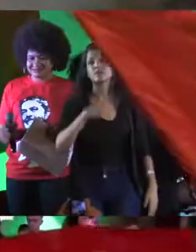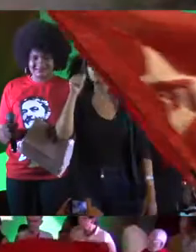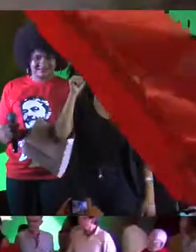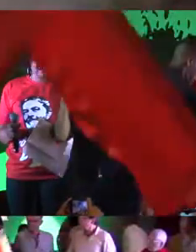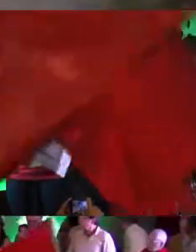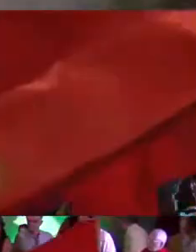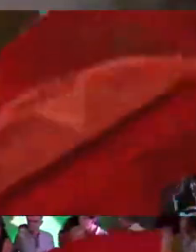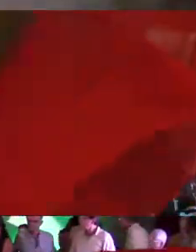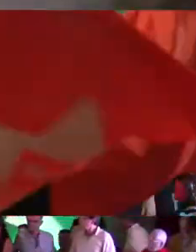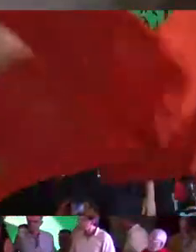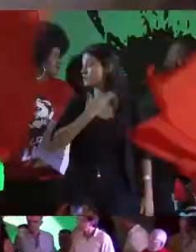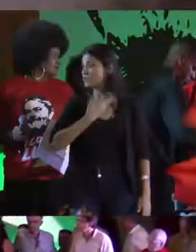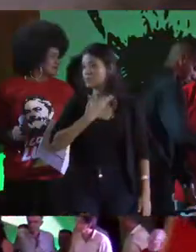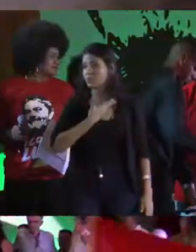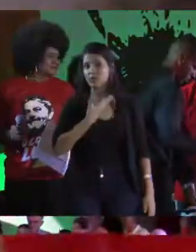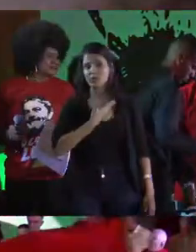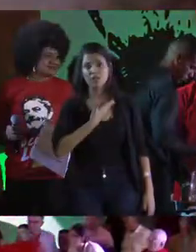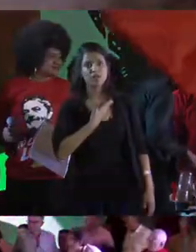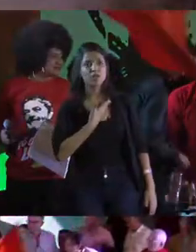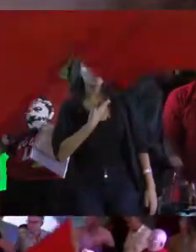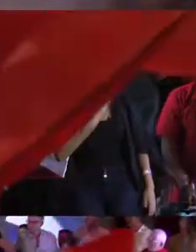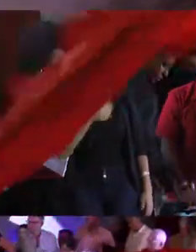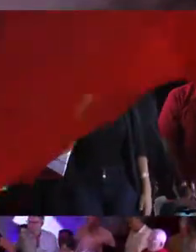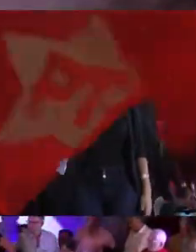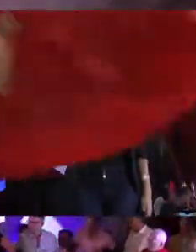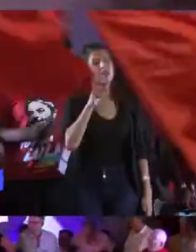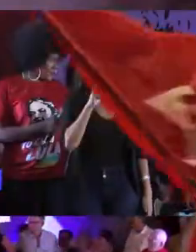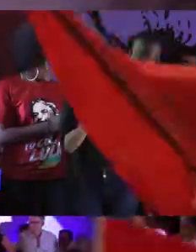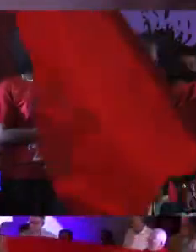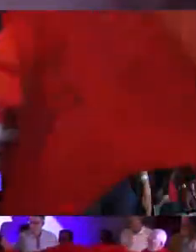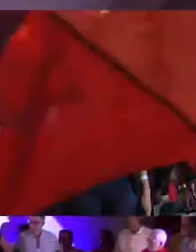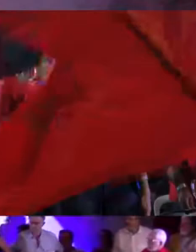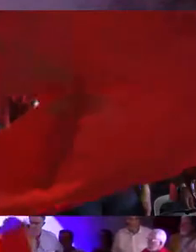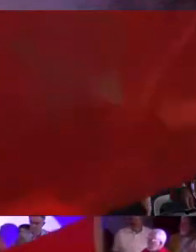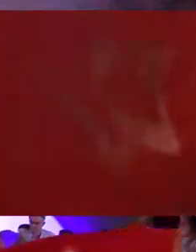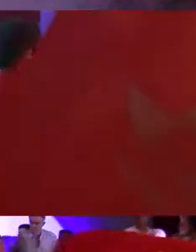amiga, querida companheira Aline Calisto.